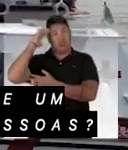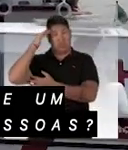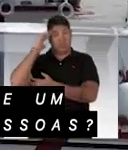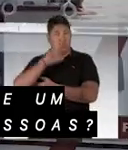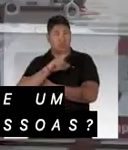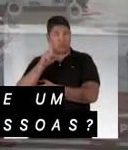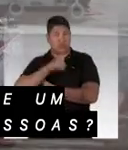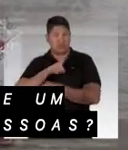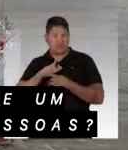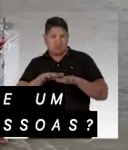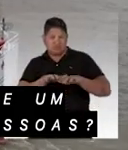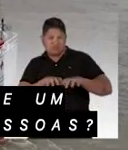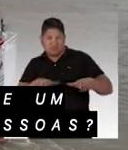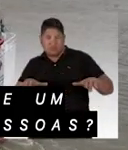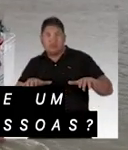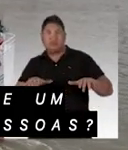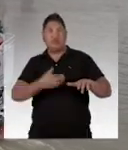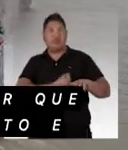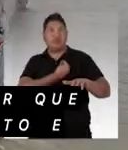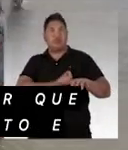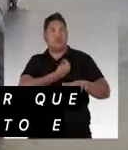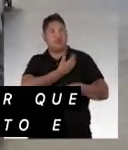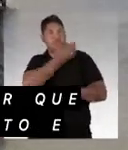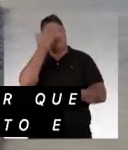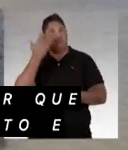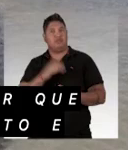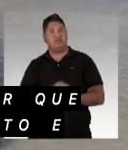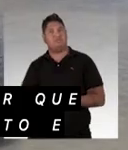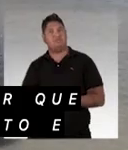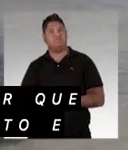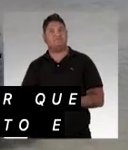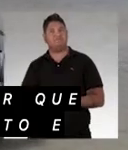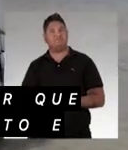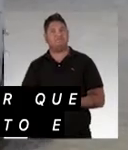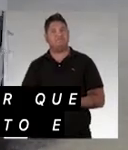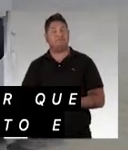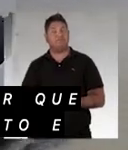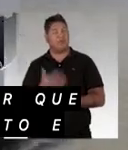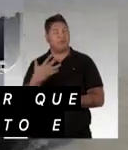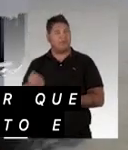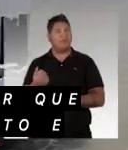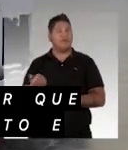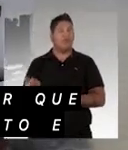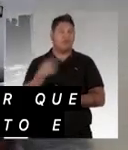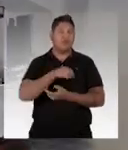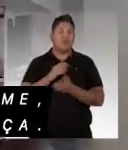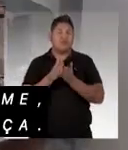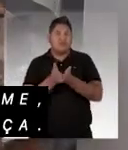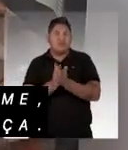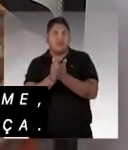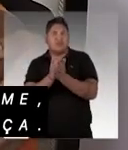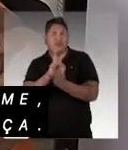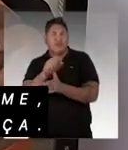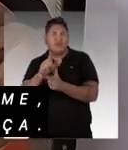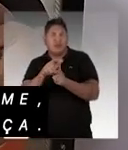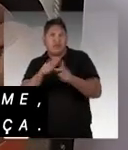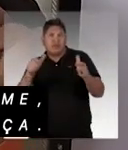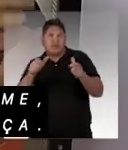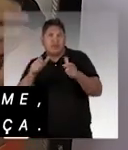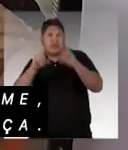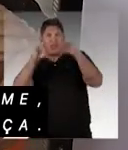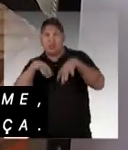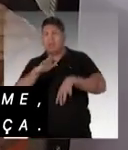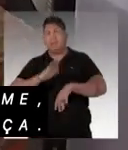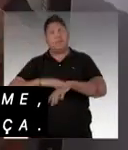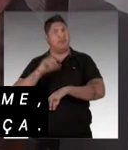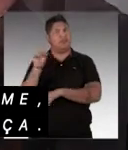as pessoas? Então eu costumo dizer que este barco tem um apito. e esse apito tem um nome, ele se chama